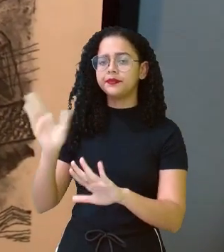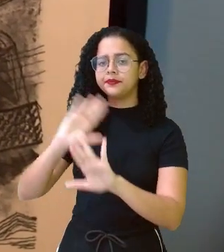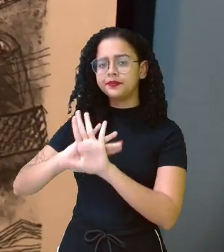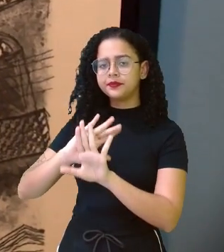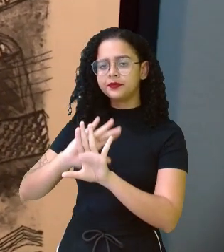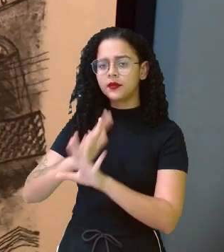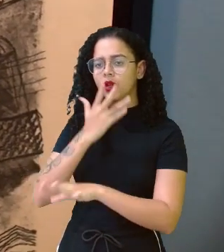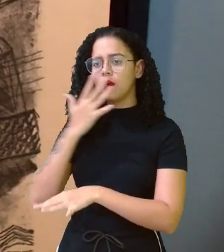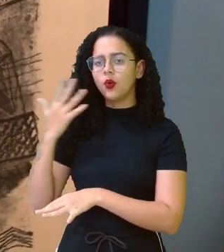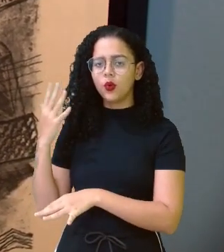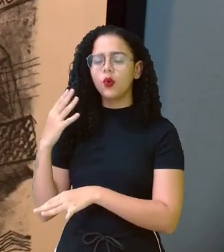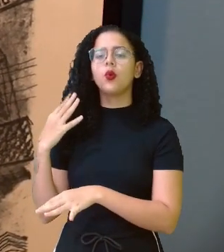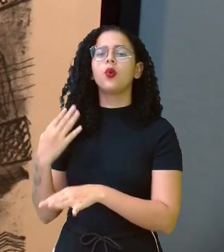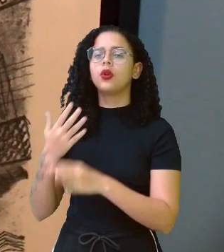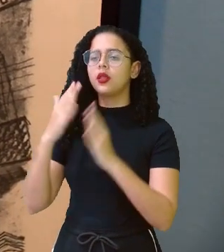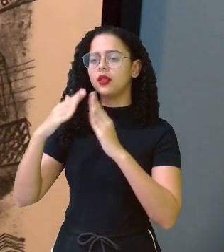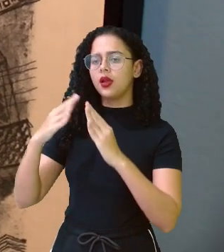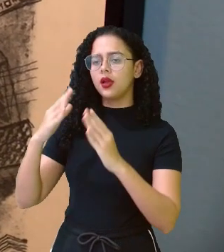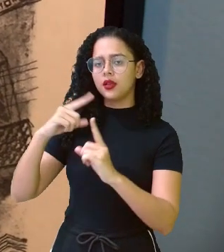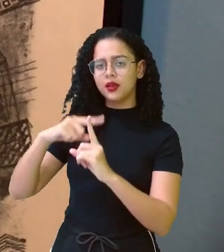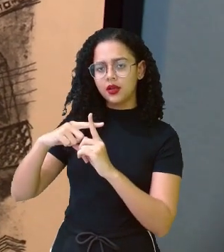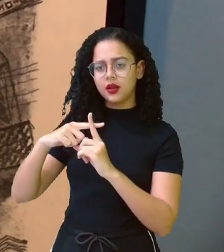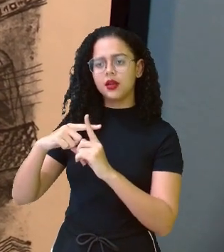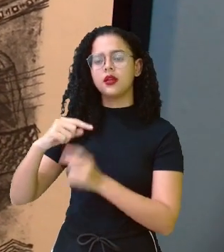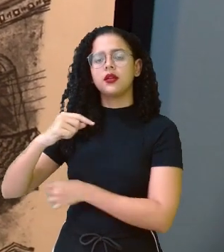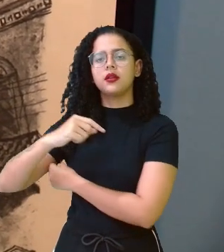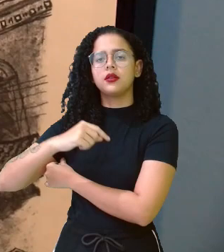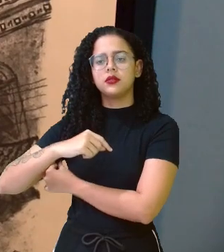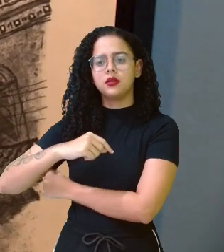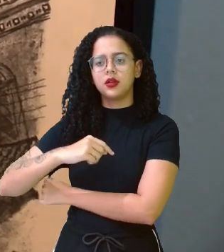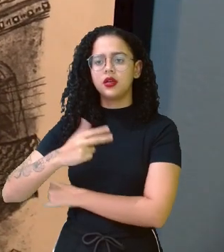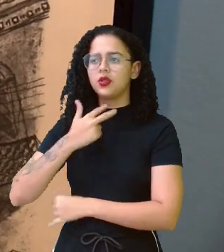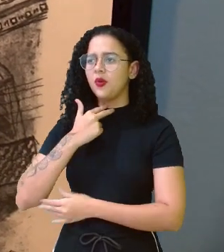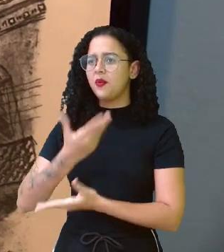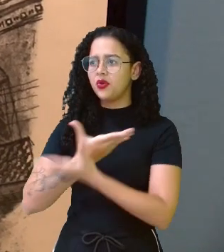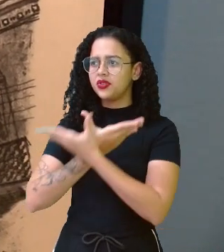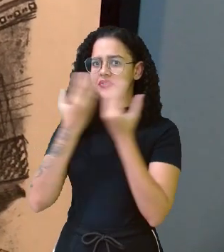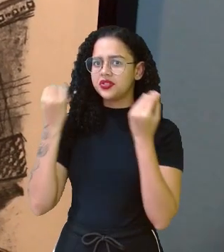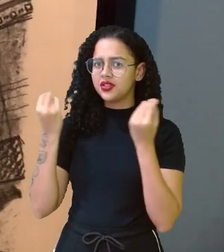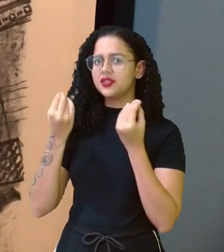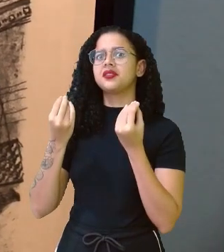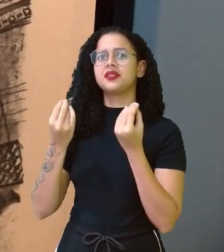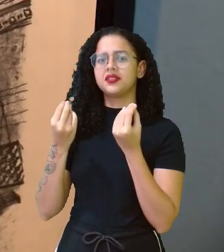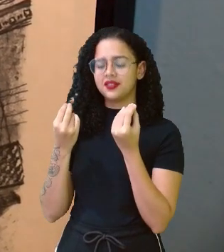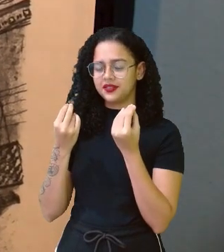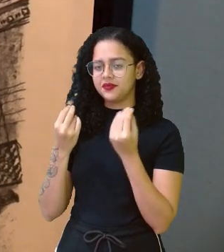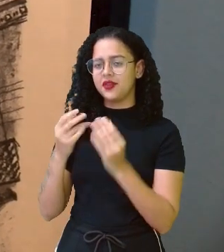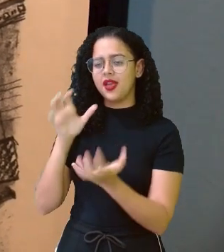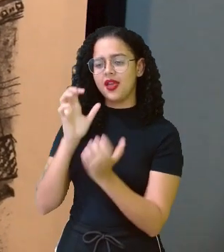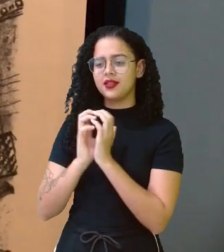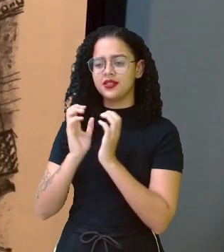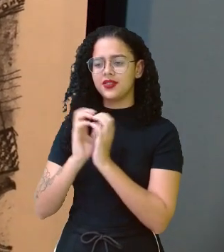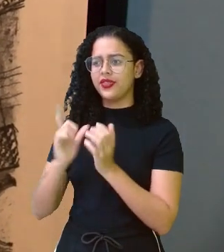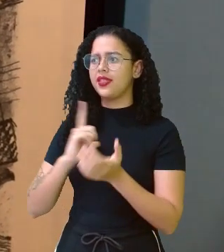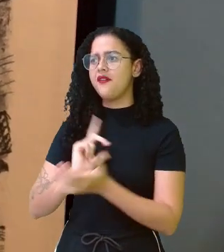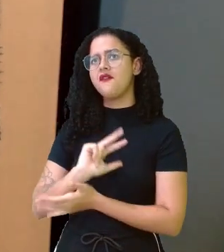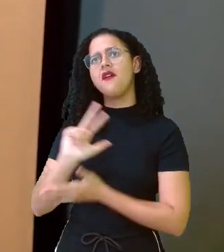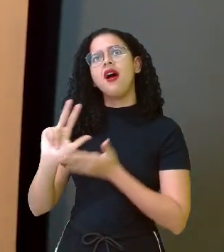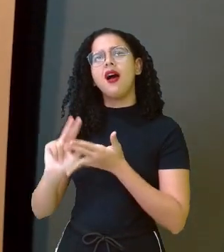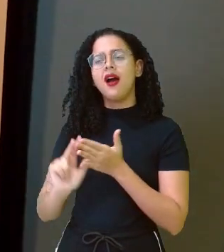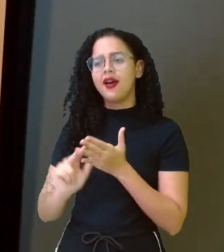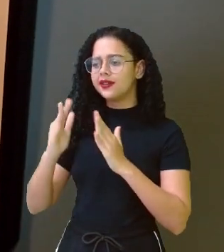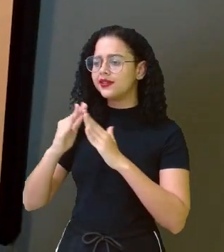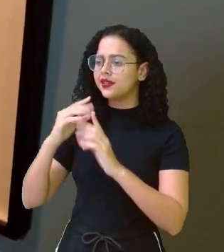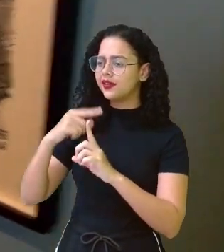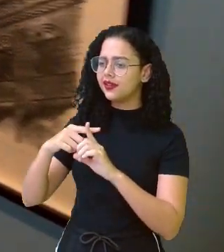das torres das igrejas, as silhuetas das igrejas, que a gente não pode esquecer que o Recife, ele tem uma grande quantidade de igrejas também, né? Sim,